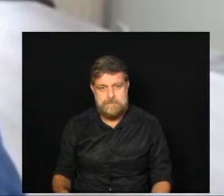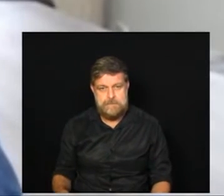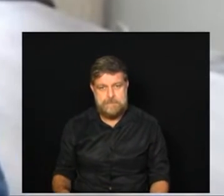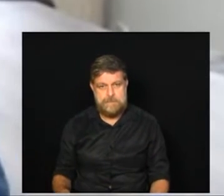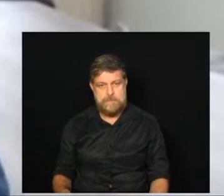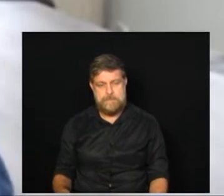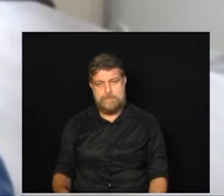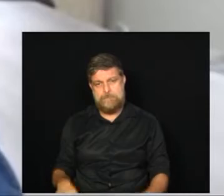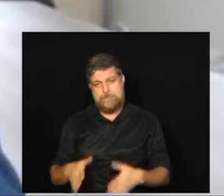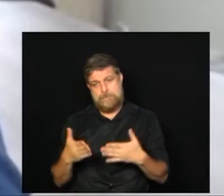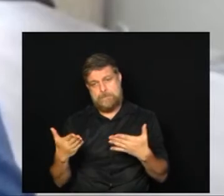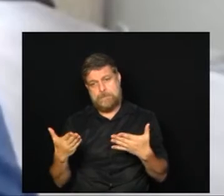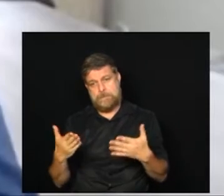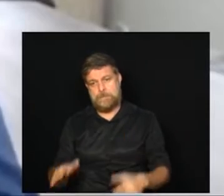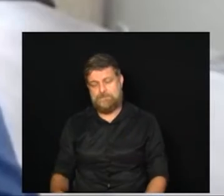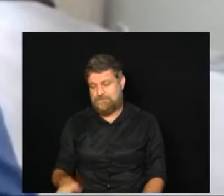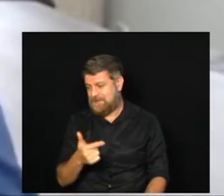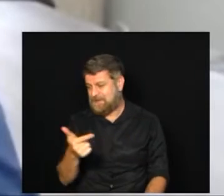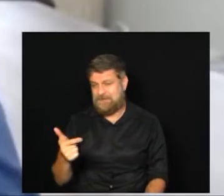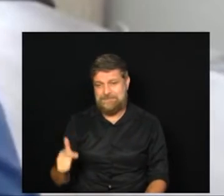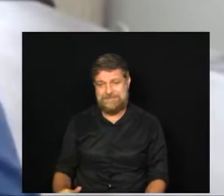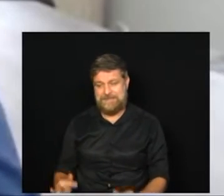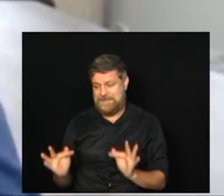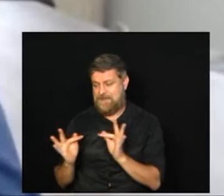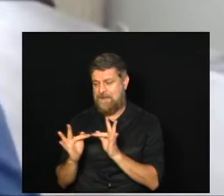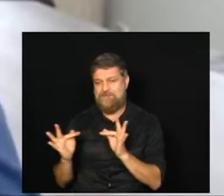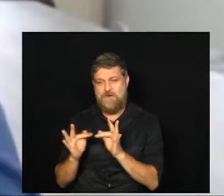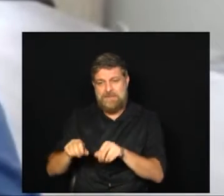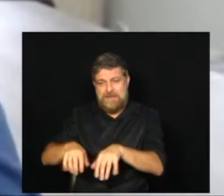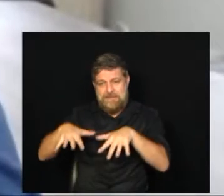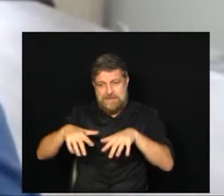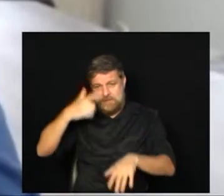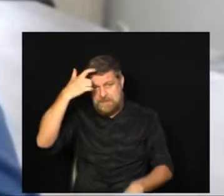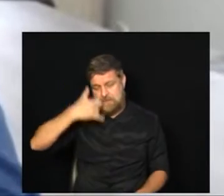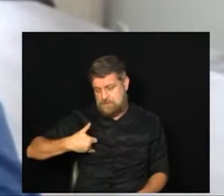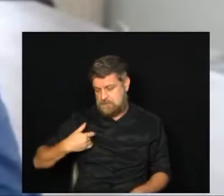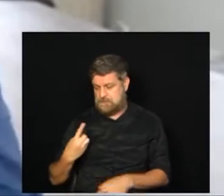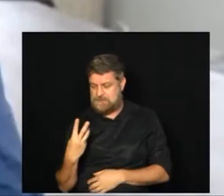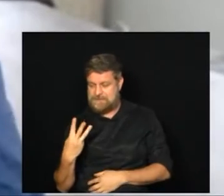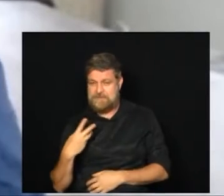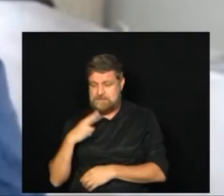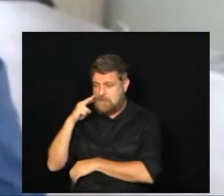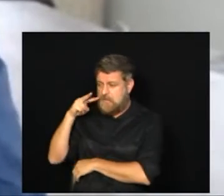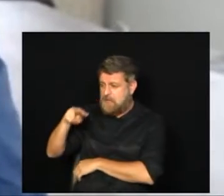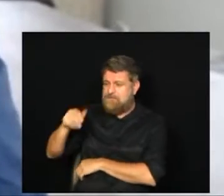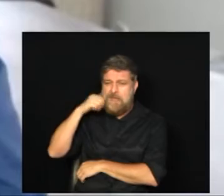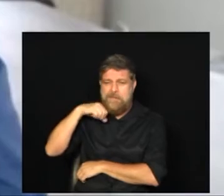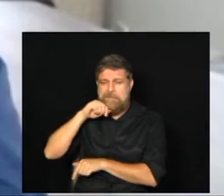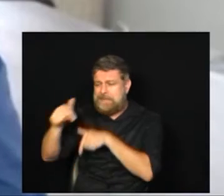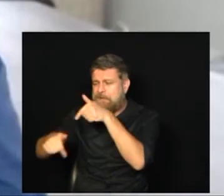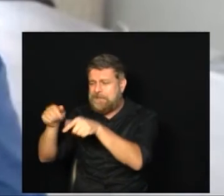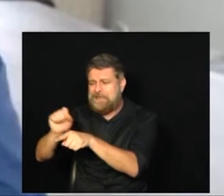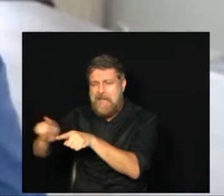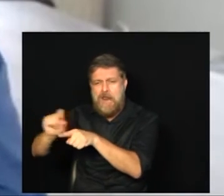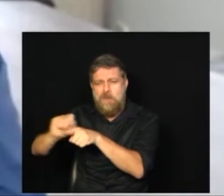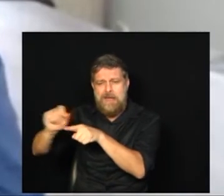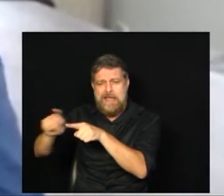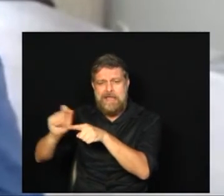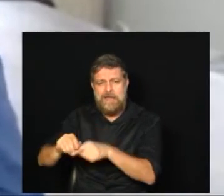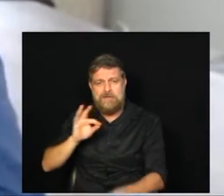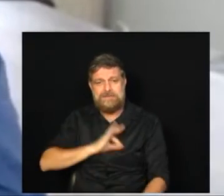avô, que ele era um grande empresário e ele sempre me ensinou da forma tradicional brasileira, né? Filho, você